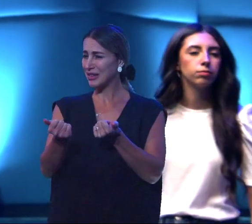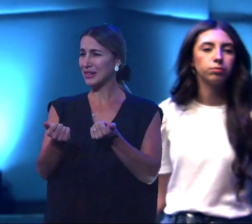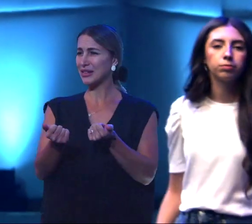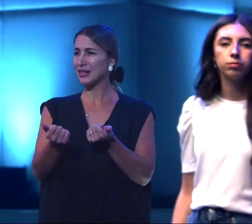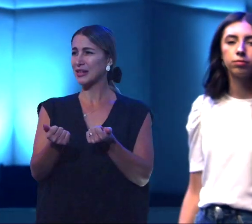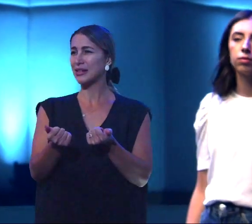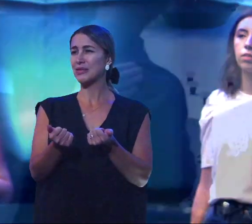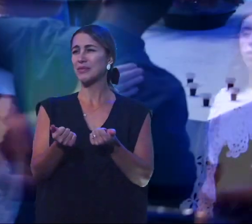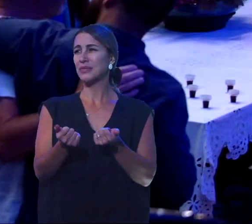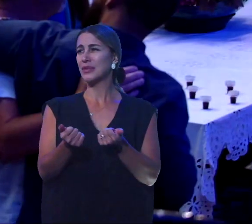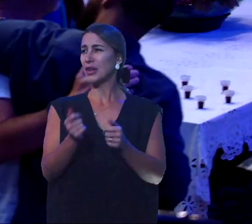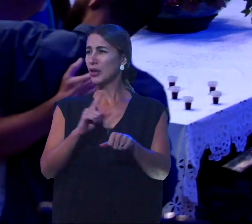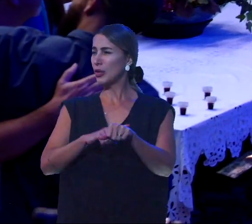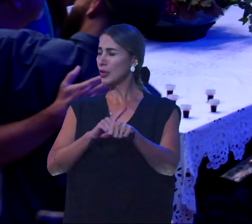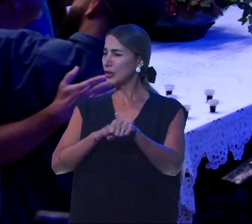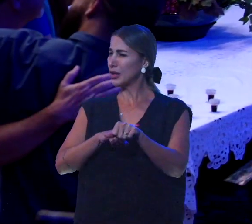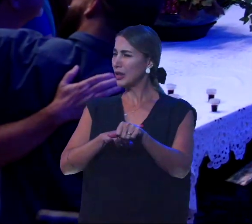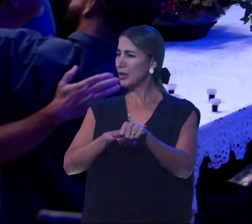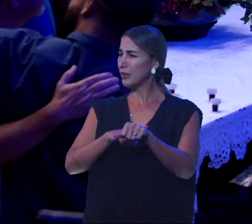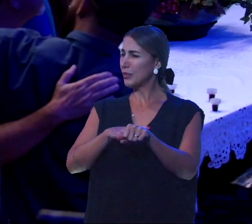Enquanto você vem pra cá,